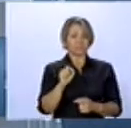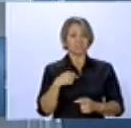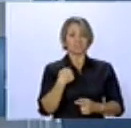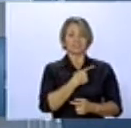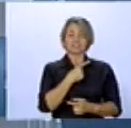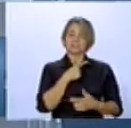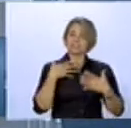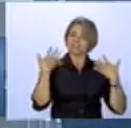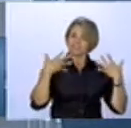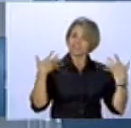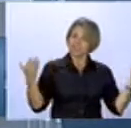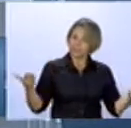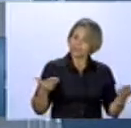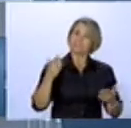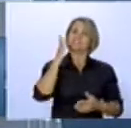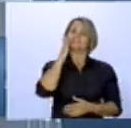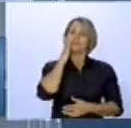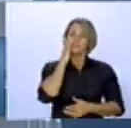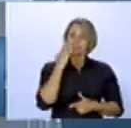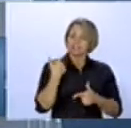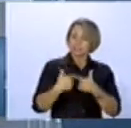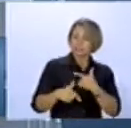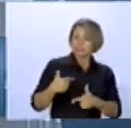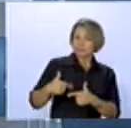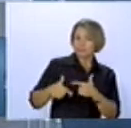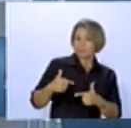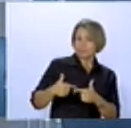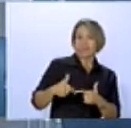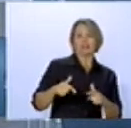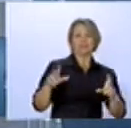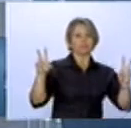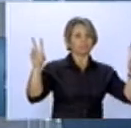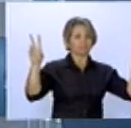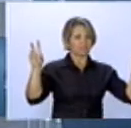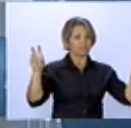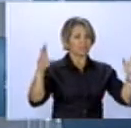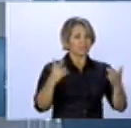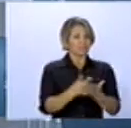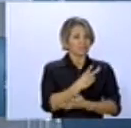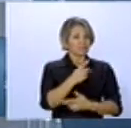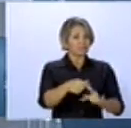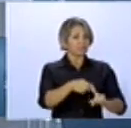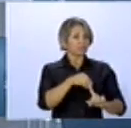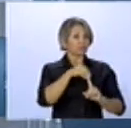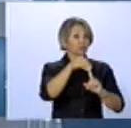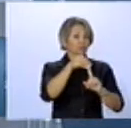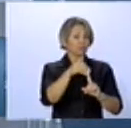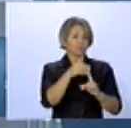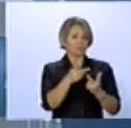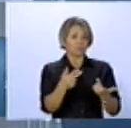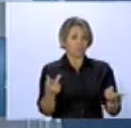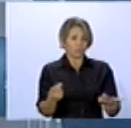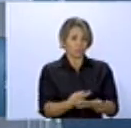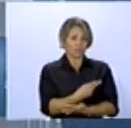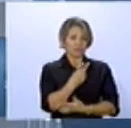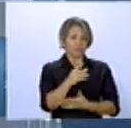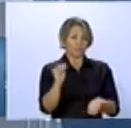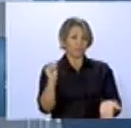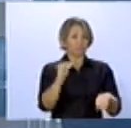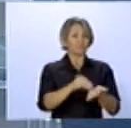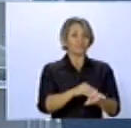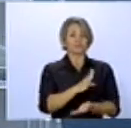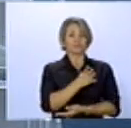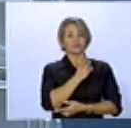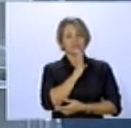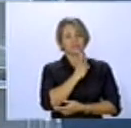alegra é saber que esta o missão entre aspas se dá por um único motivo falta de conhecimento de